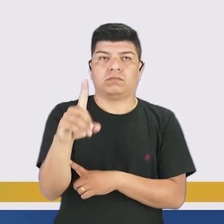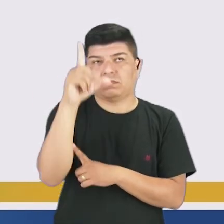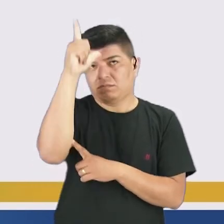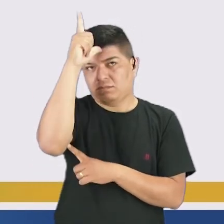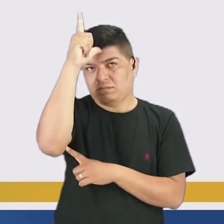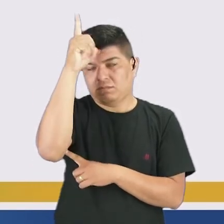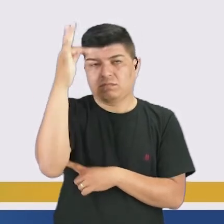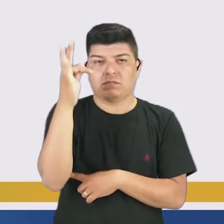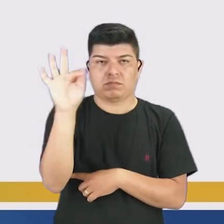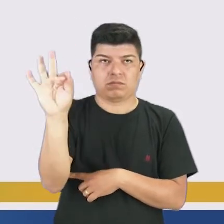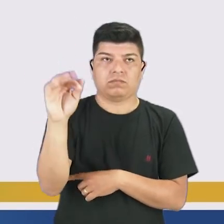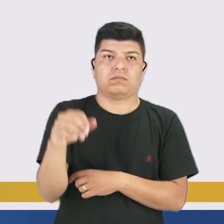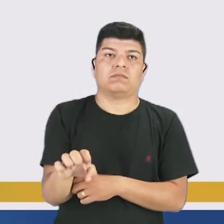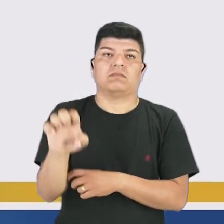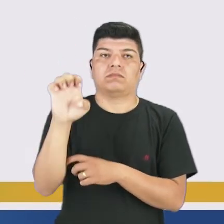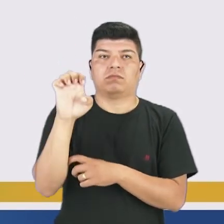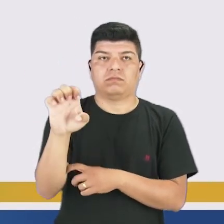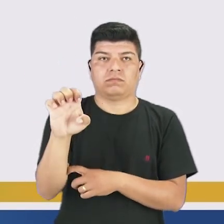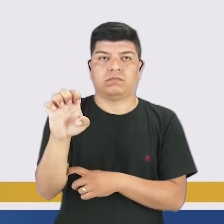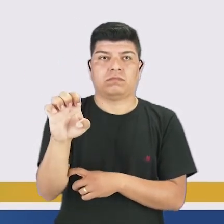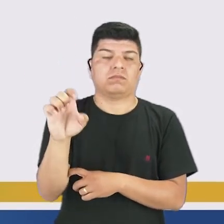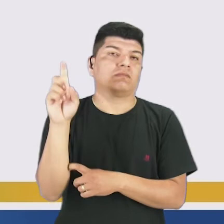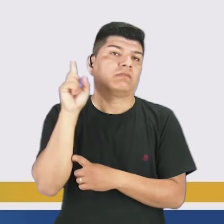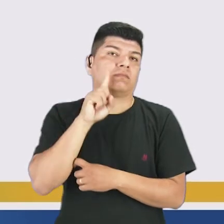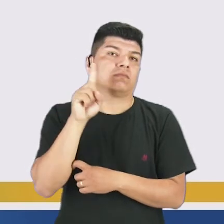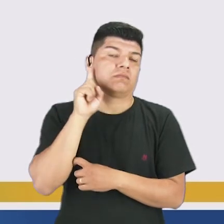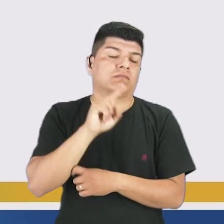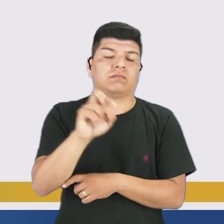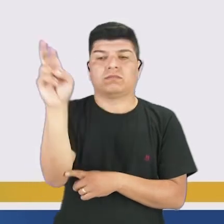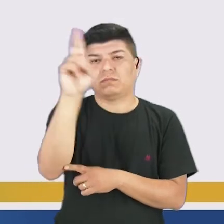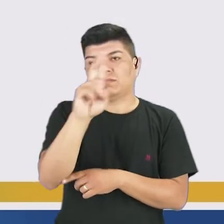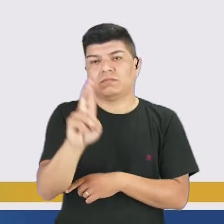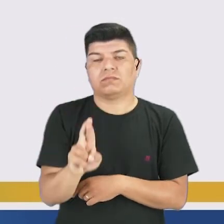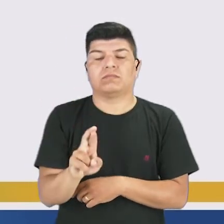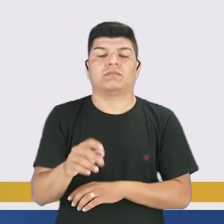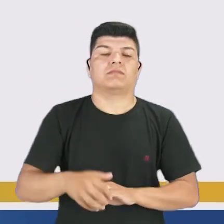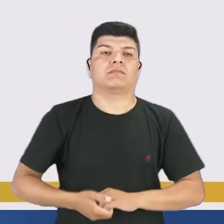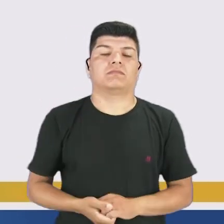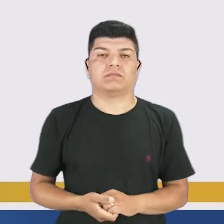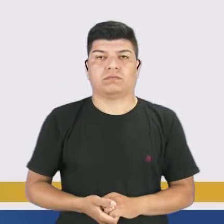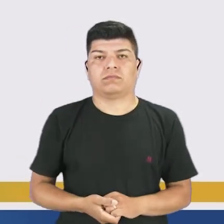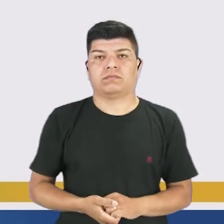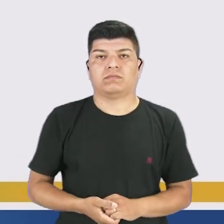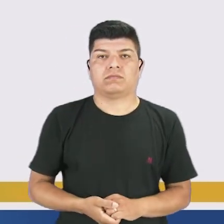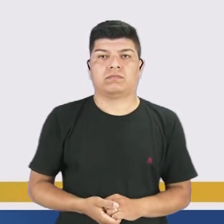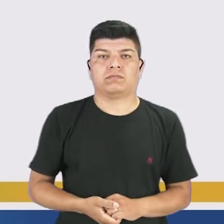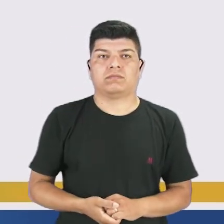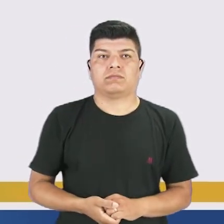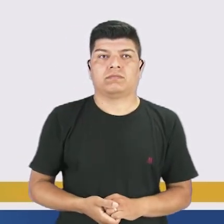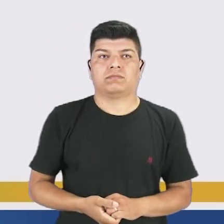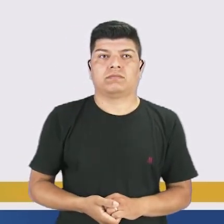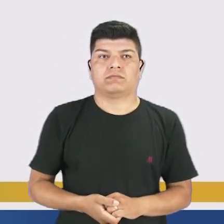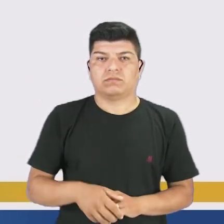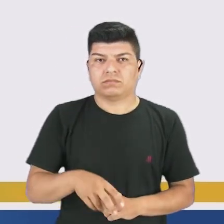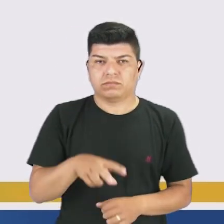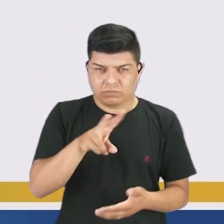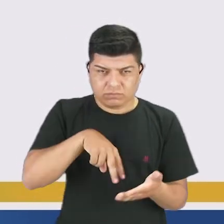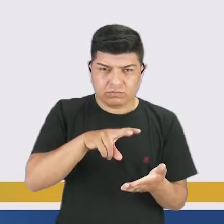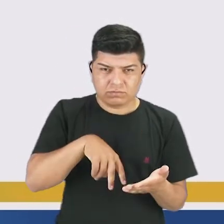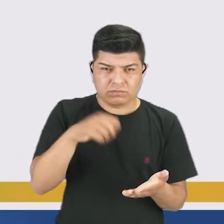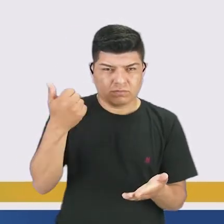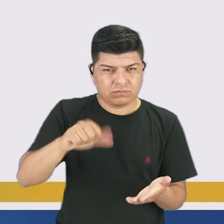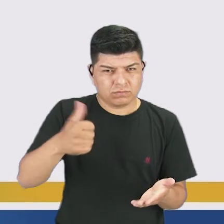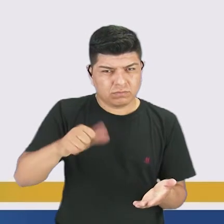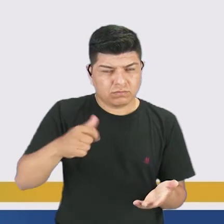Letra D, Alemanha e França. E por último, letra E, Estados Unidos e União Soviética. Deu uma lida,